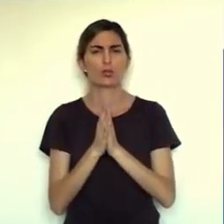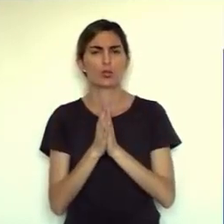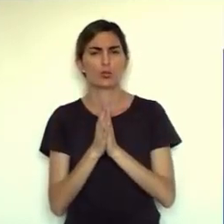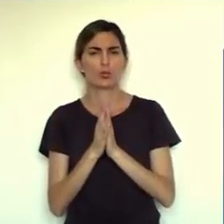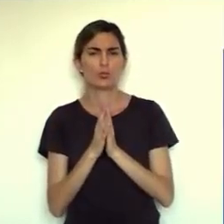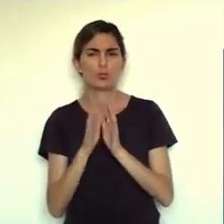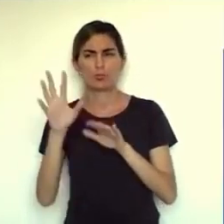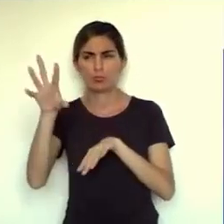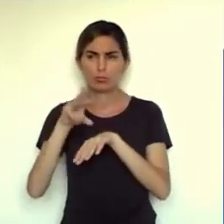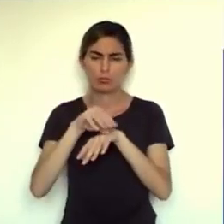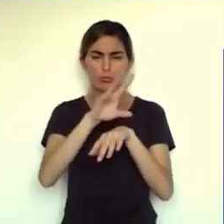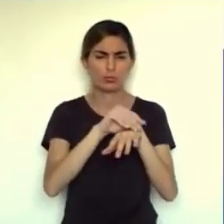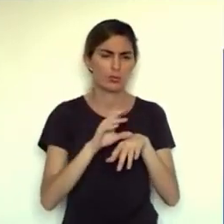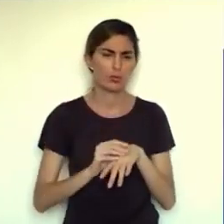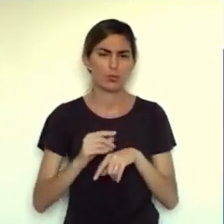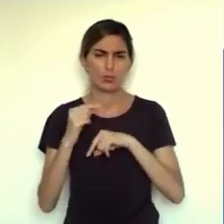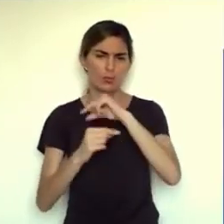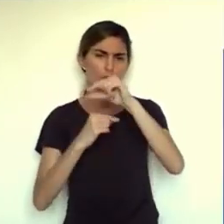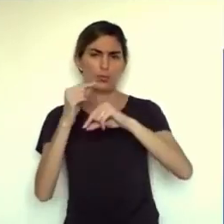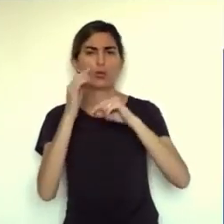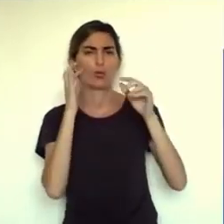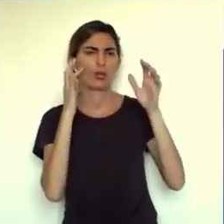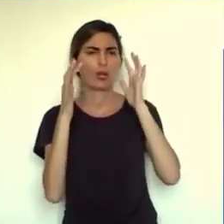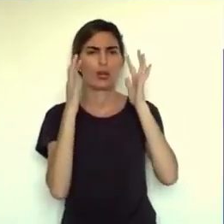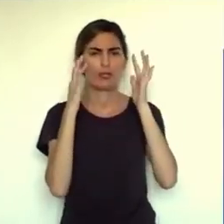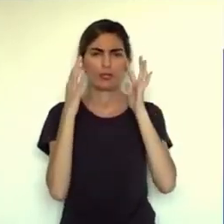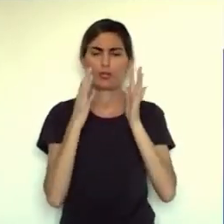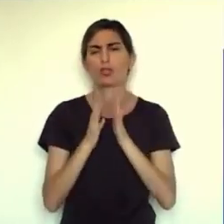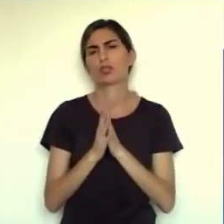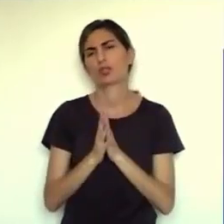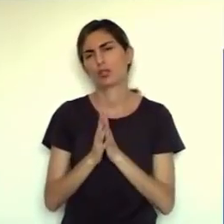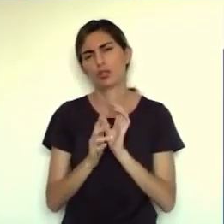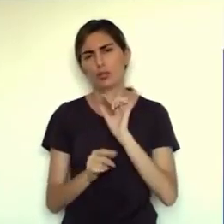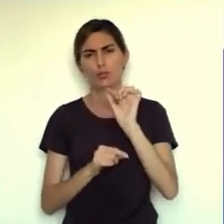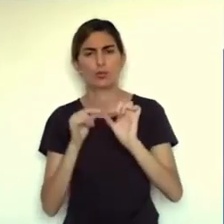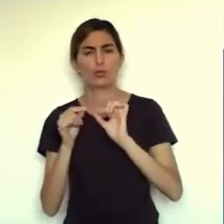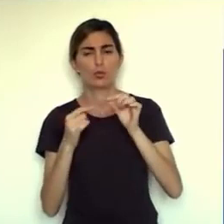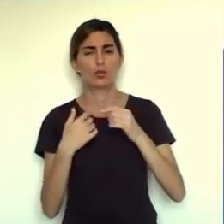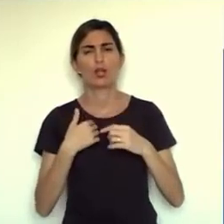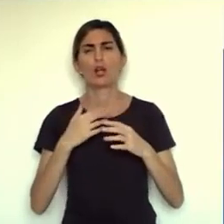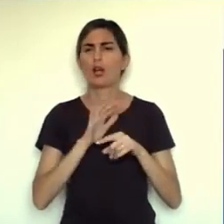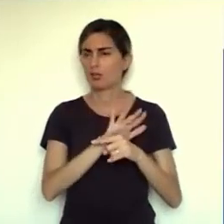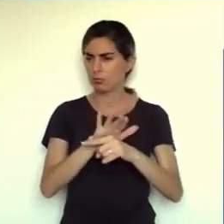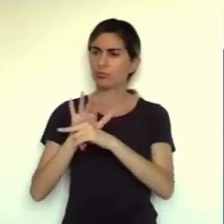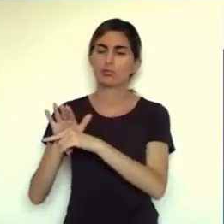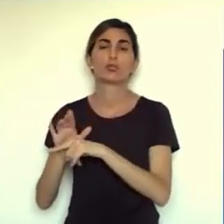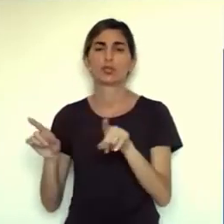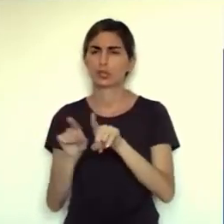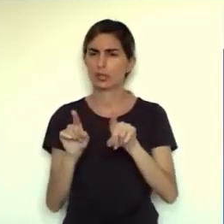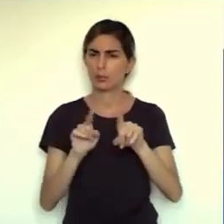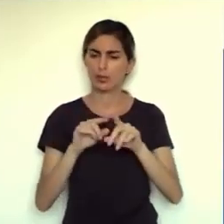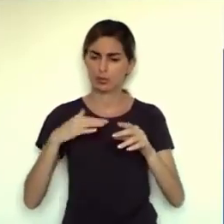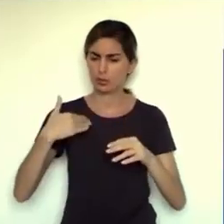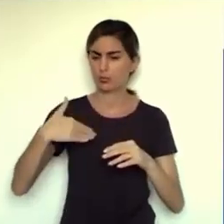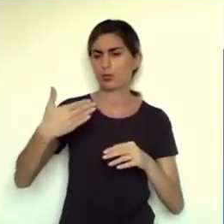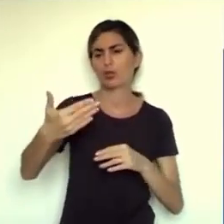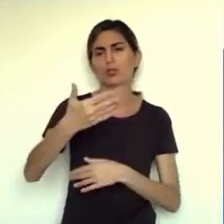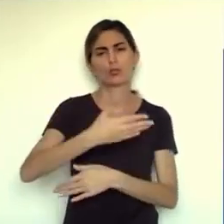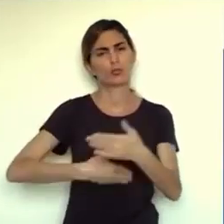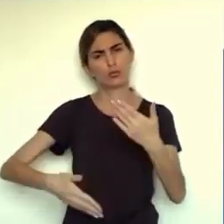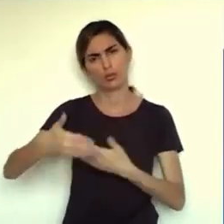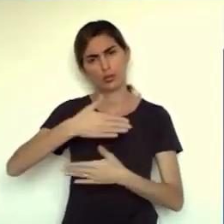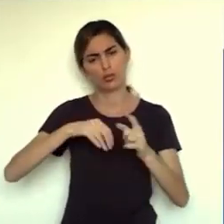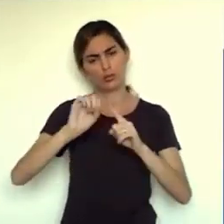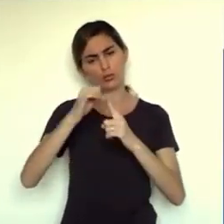né? Abstrair um pouco para refletir sobre essas questões e contribuir para que as